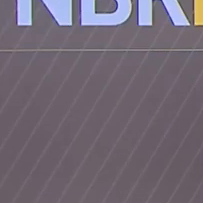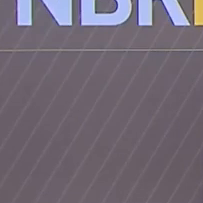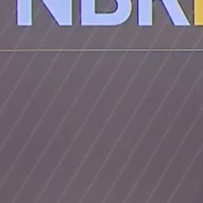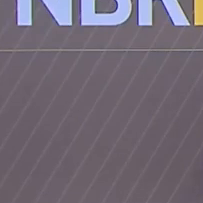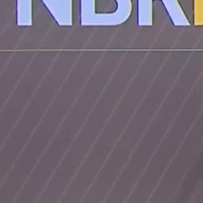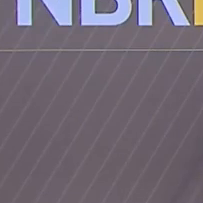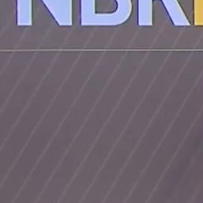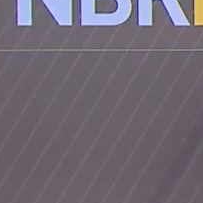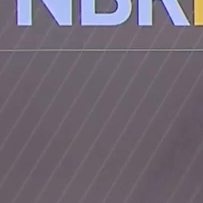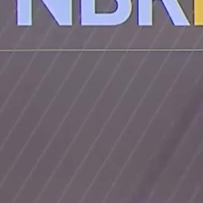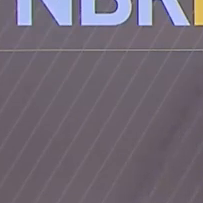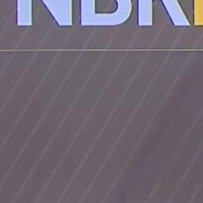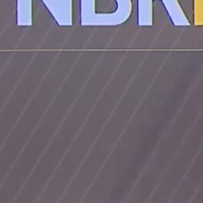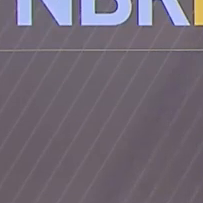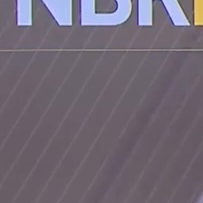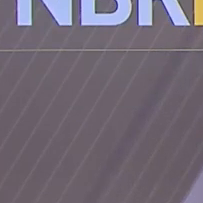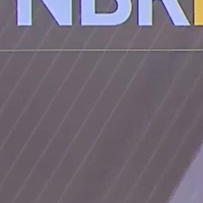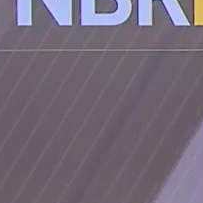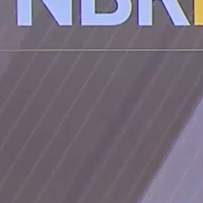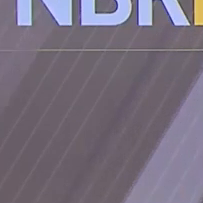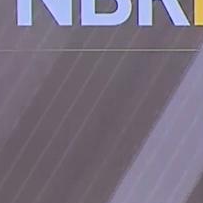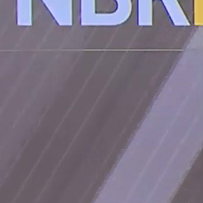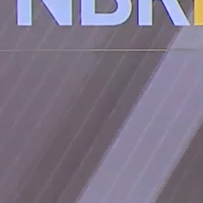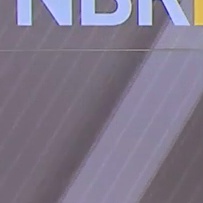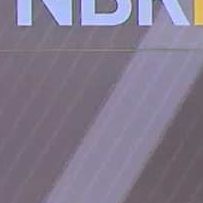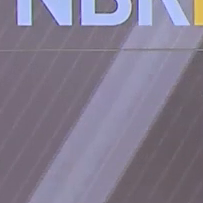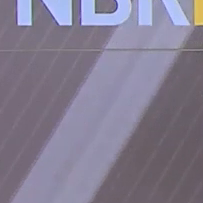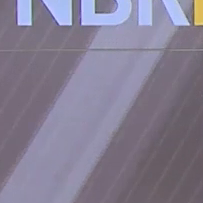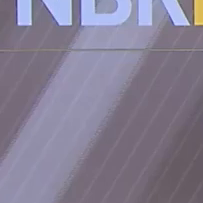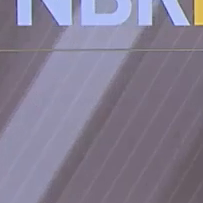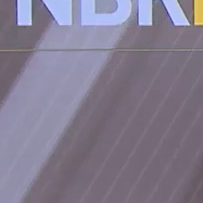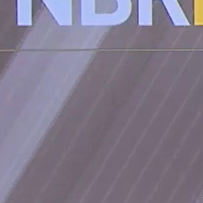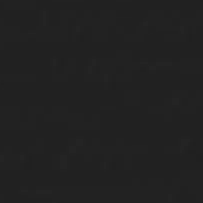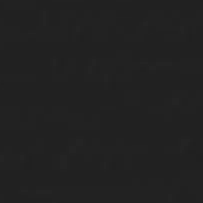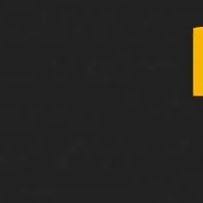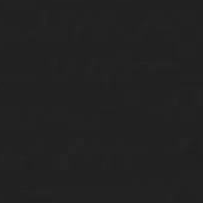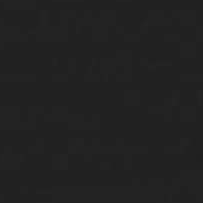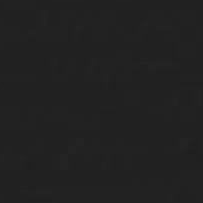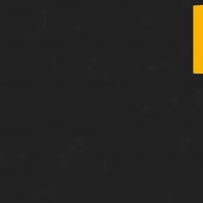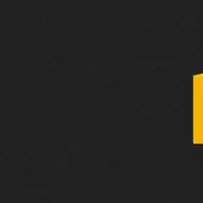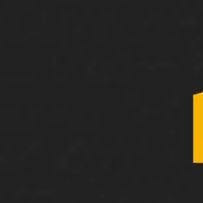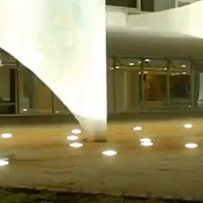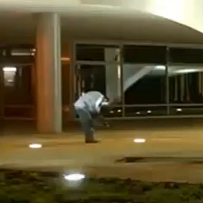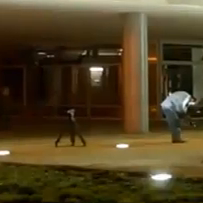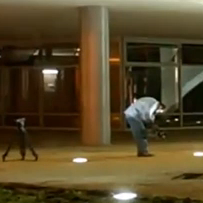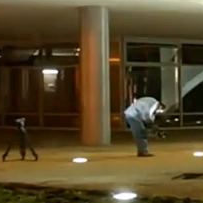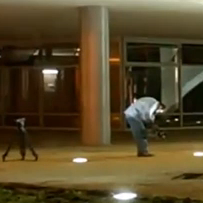gente aqui na TV NBR, a TV do Governo Federal.